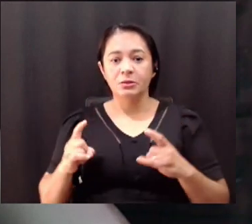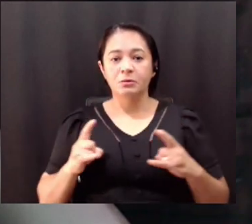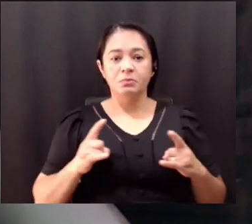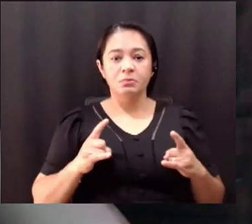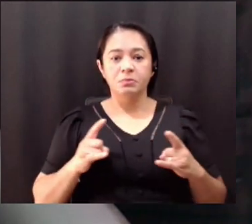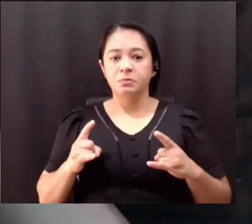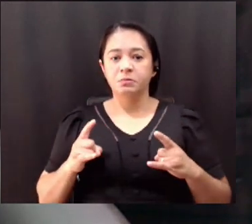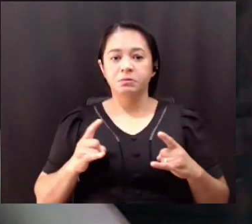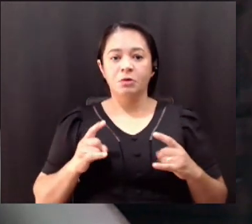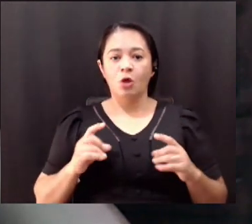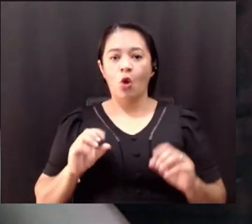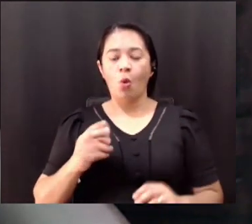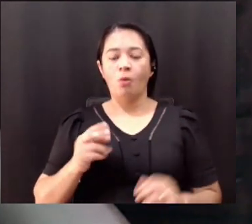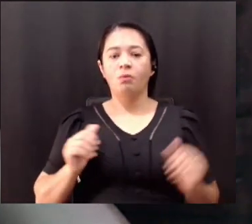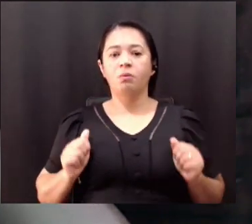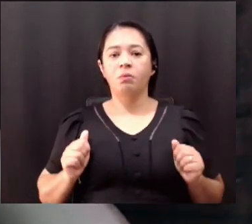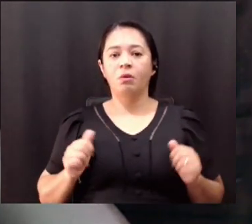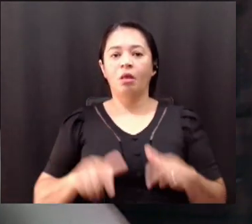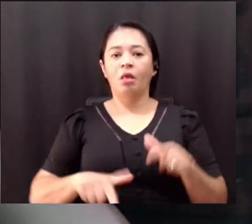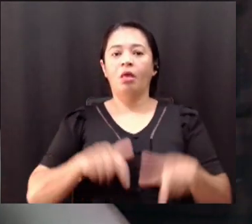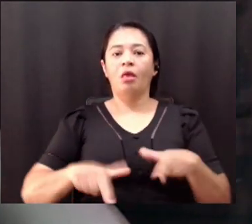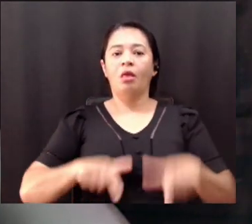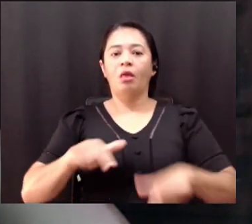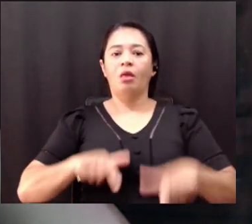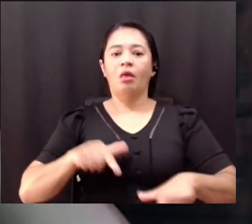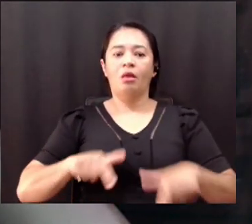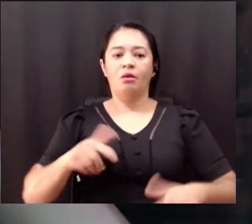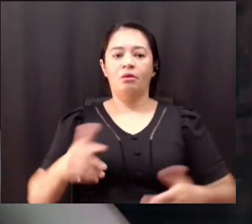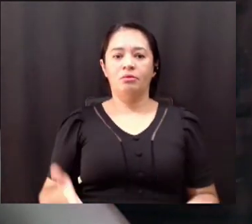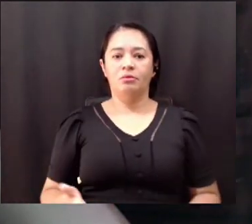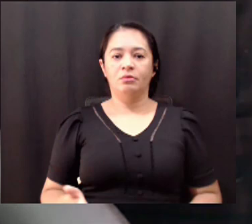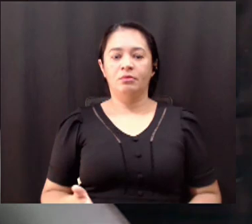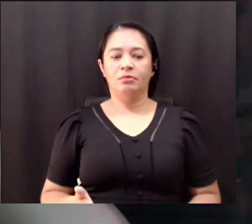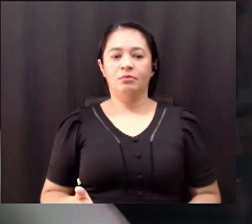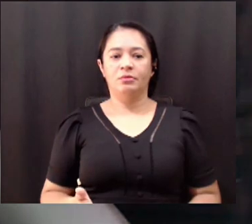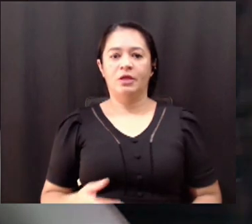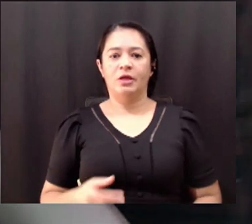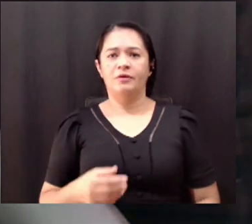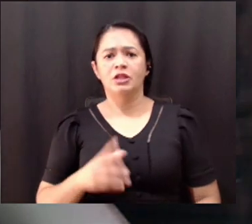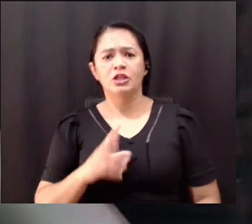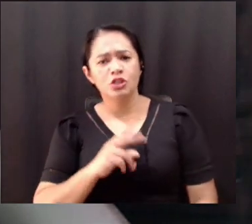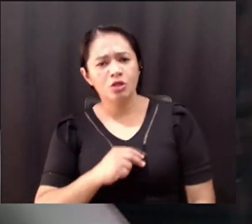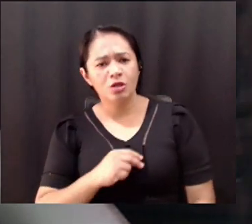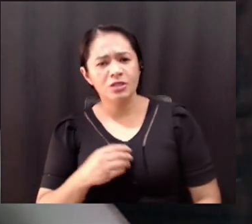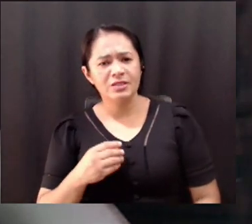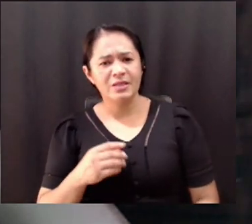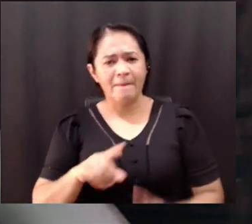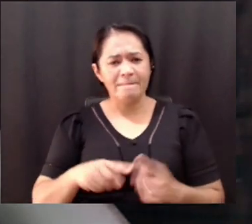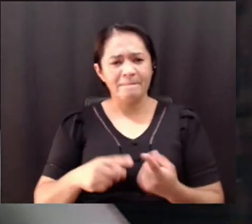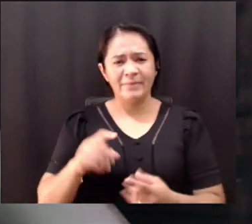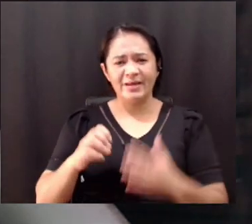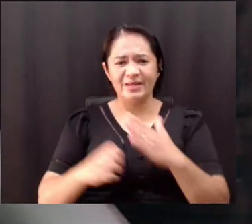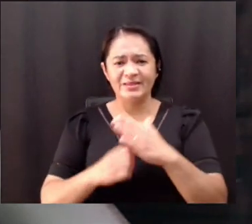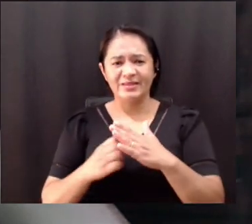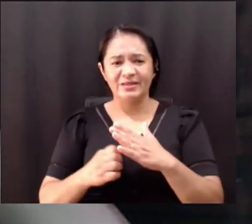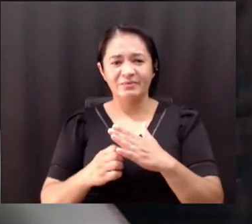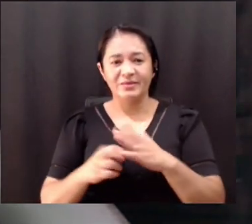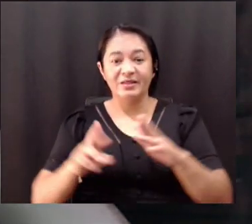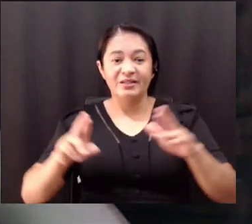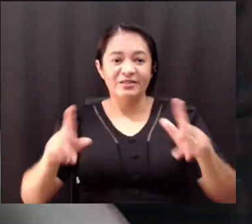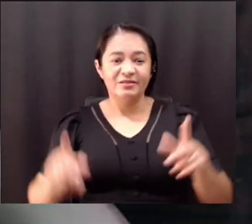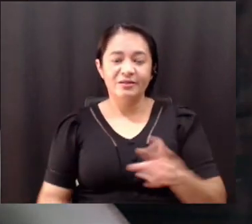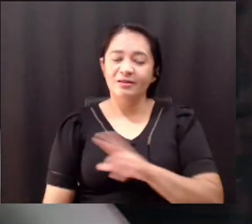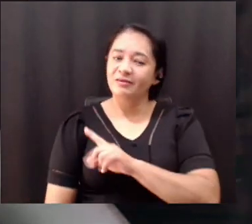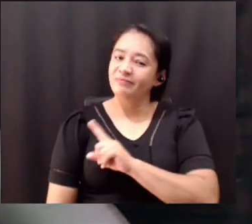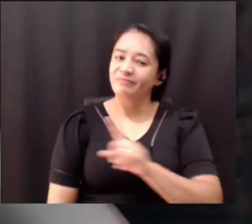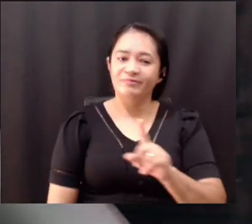anestesiadas trabalhando ali. E quando você fala assim: "Nossa, mas essa empresa é uma exceção". Aham. Não, geralmente é a